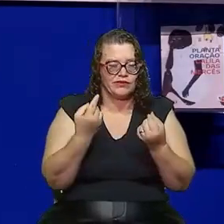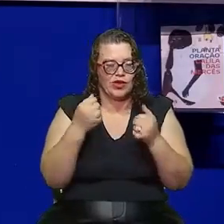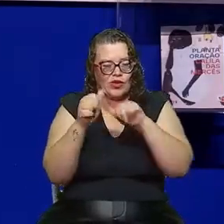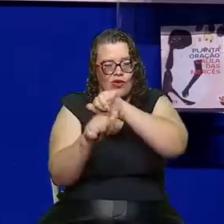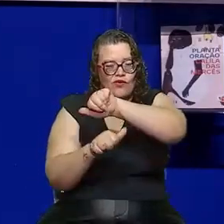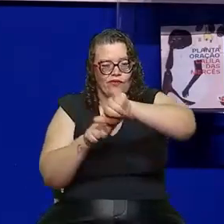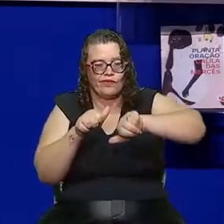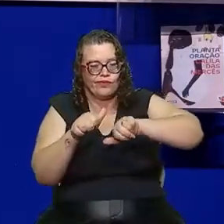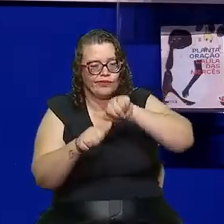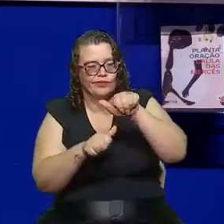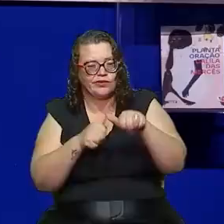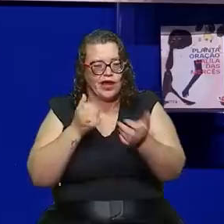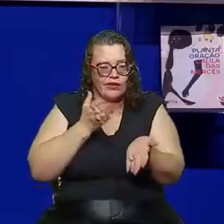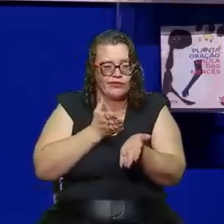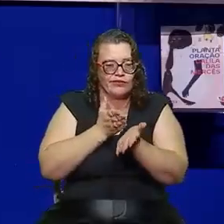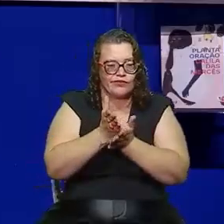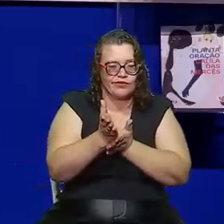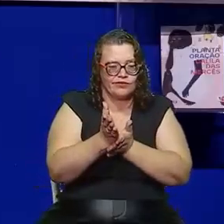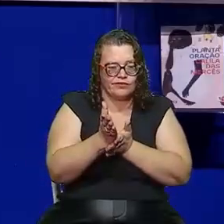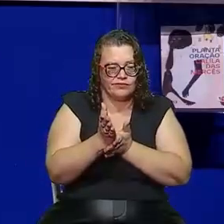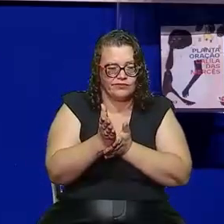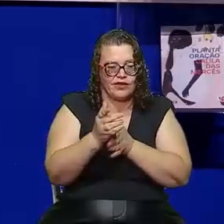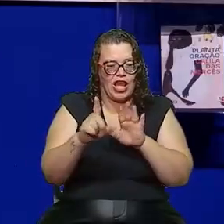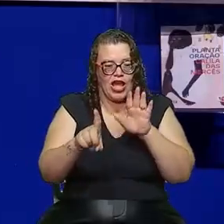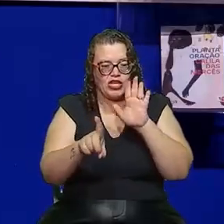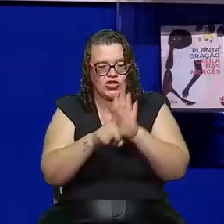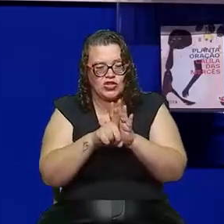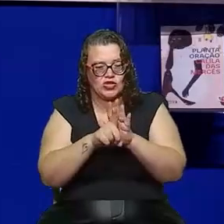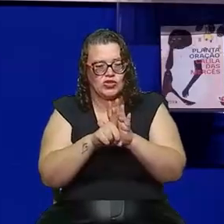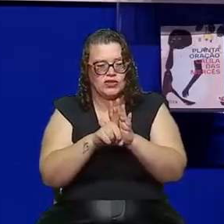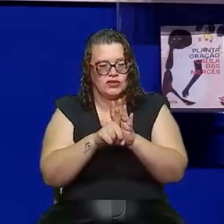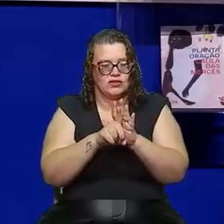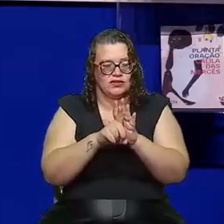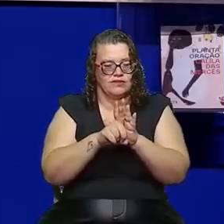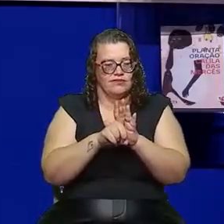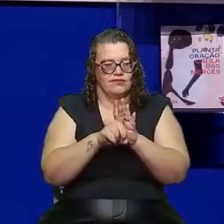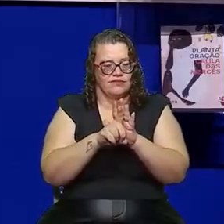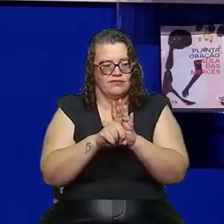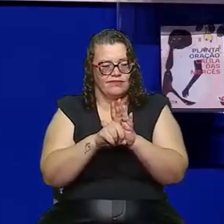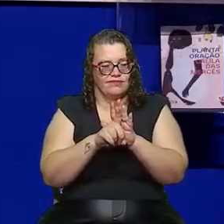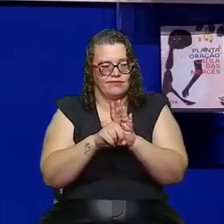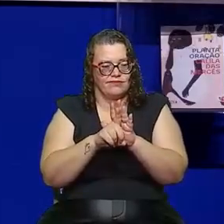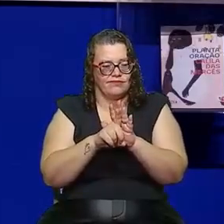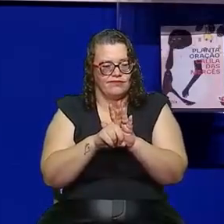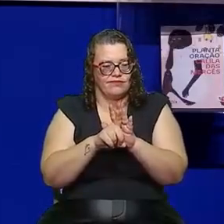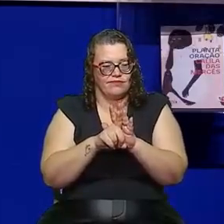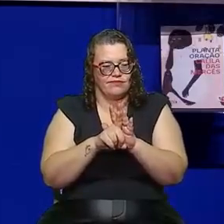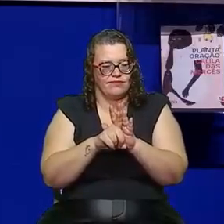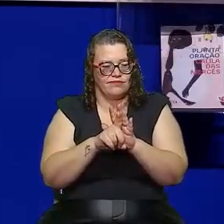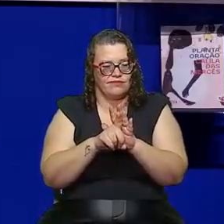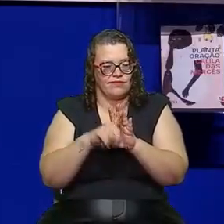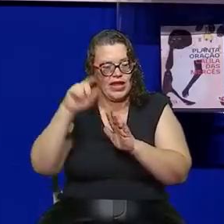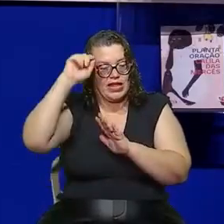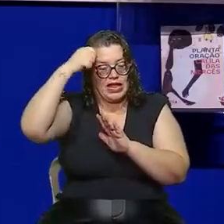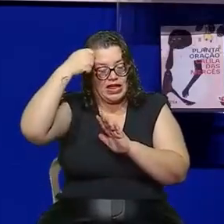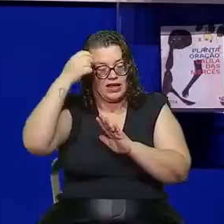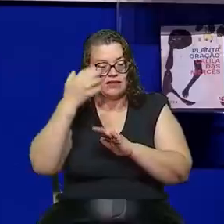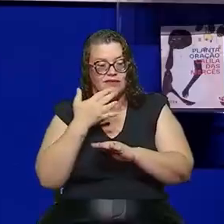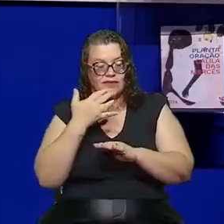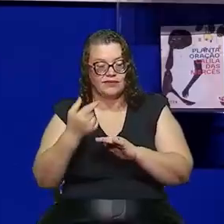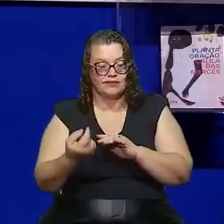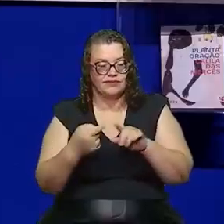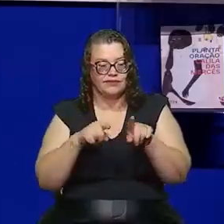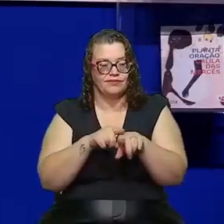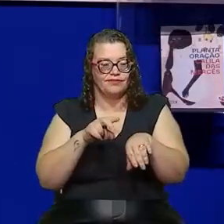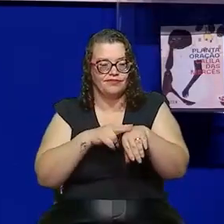o meu rumo, não vou começar falando sobre o direito antirracista, né, que vai conectar com Jorge Amado, Vou começar por leitura de um poema que